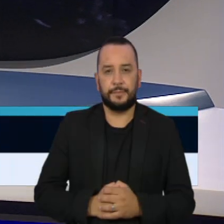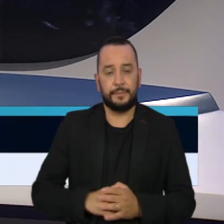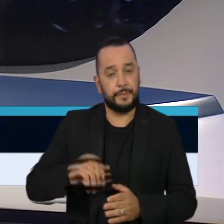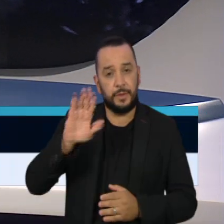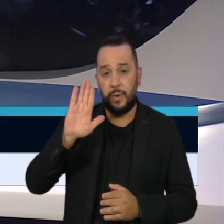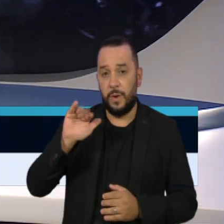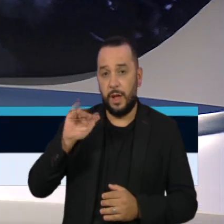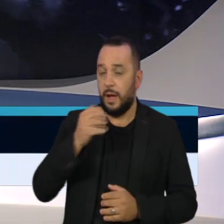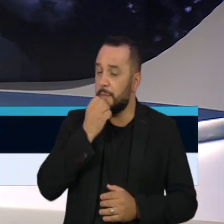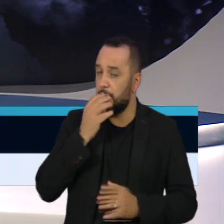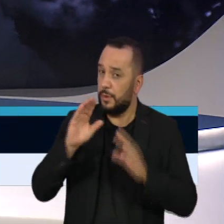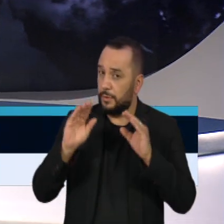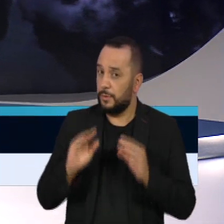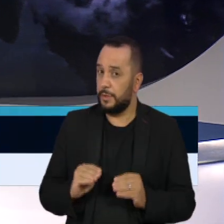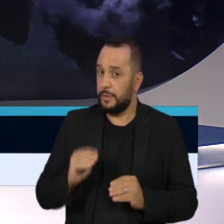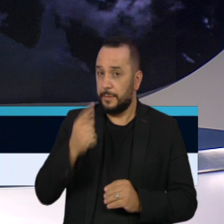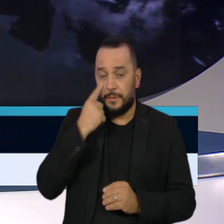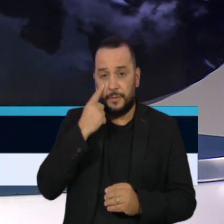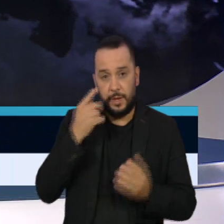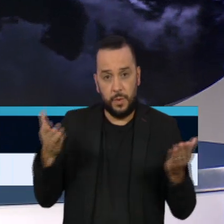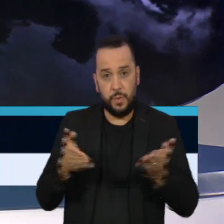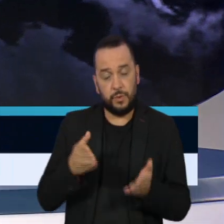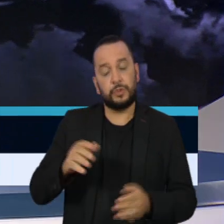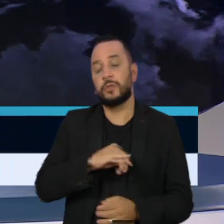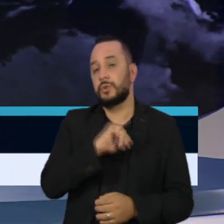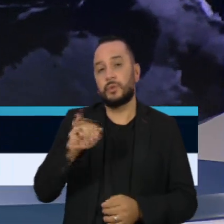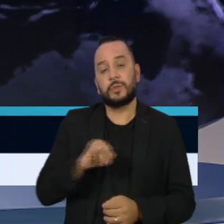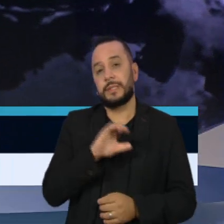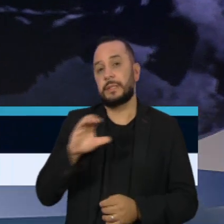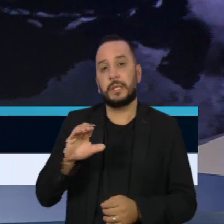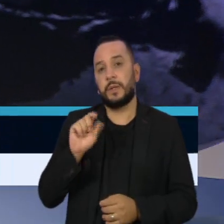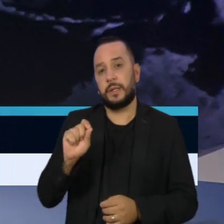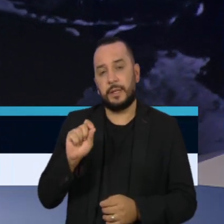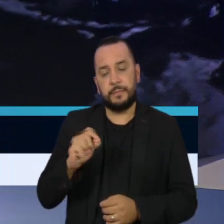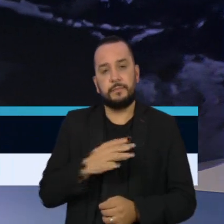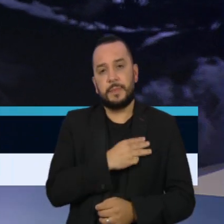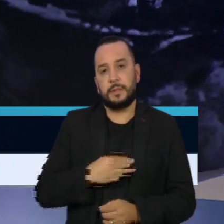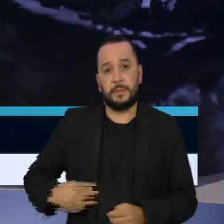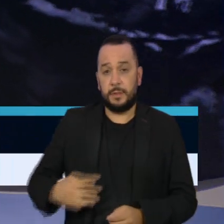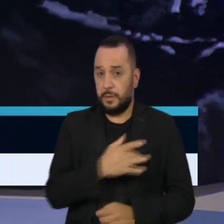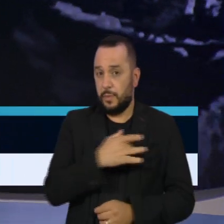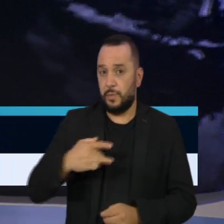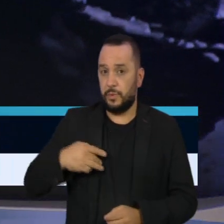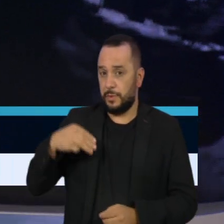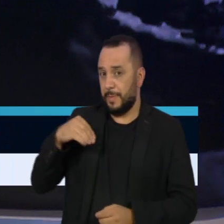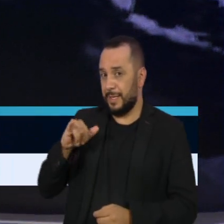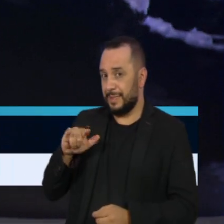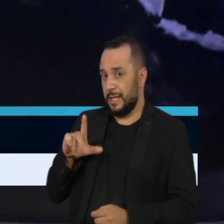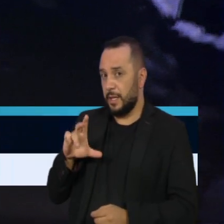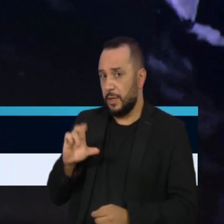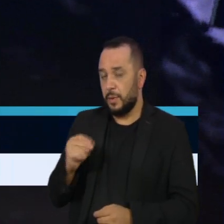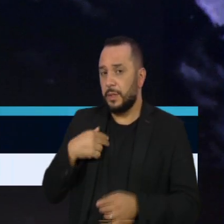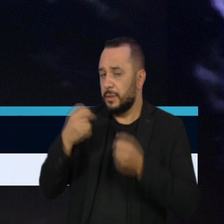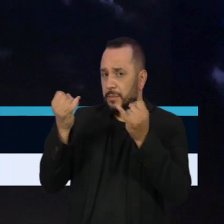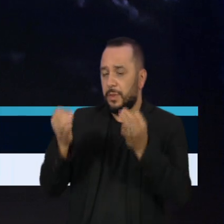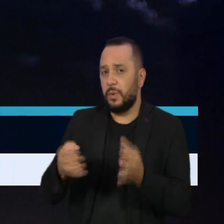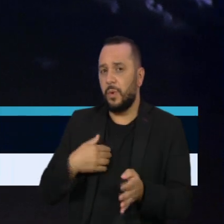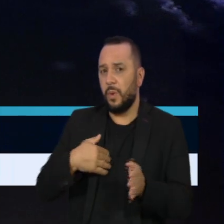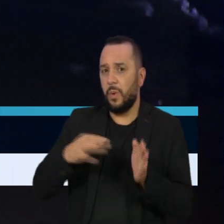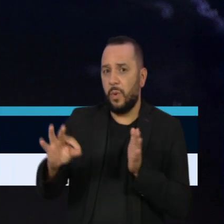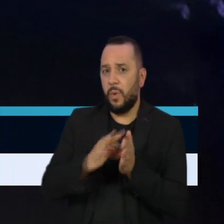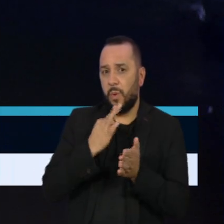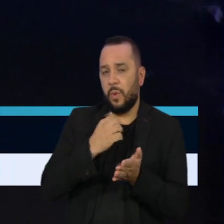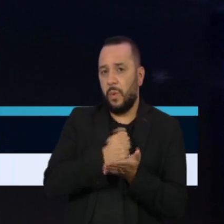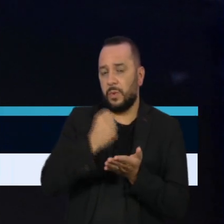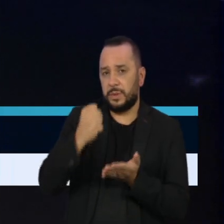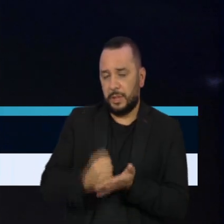O olá boa noite você vai ver no Jornal da Cultura nisso da Saúde Marcelo Queiroga anuncia a suspensão do contrato de